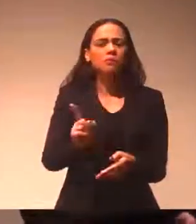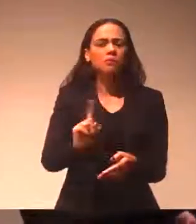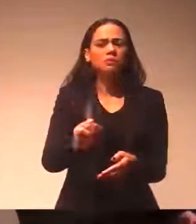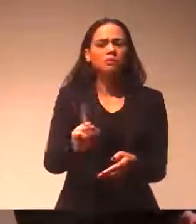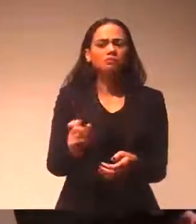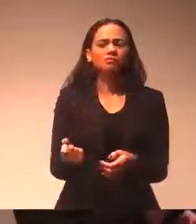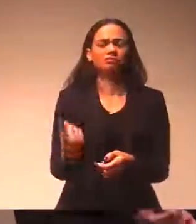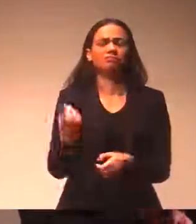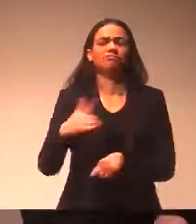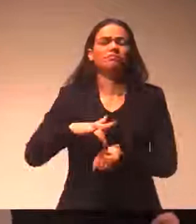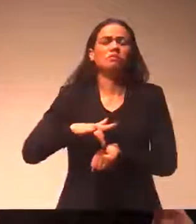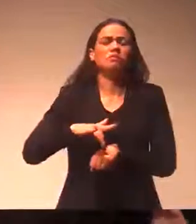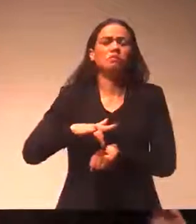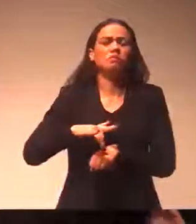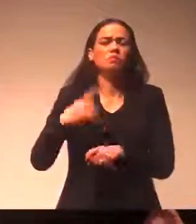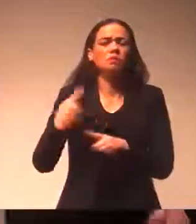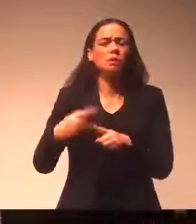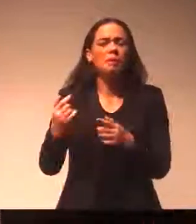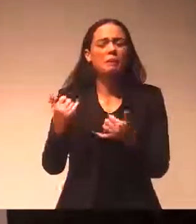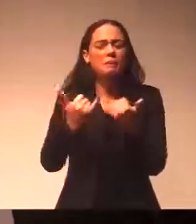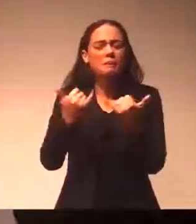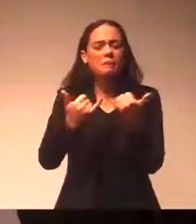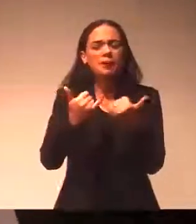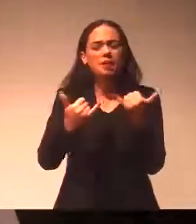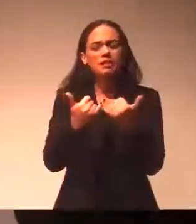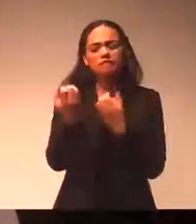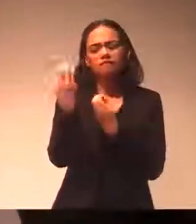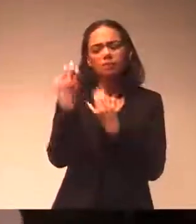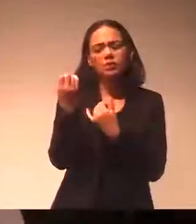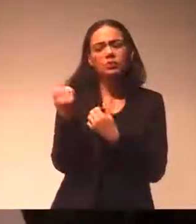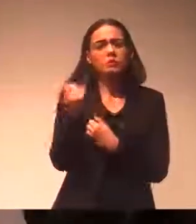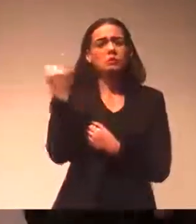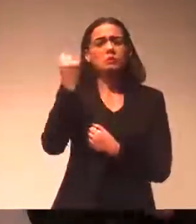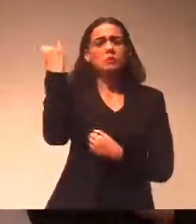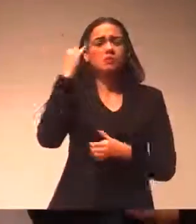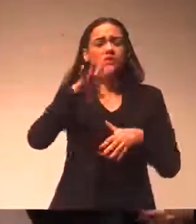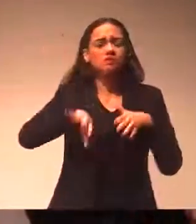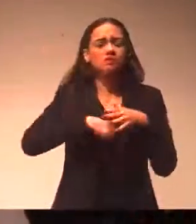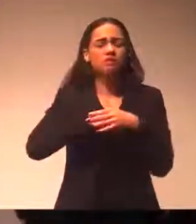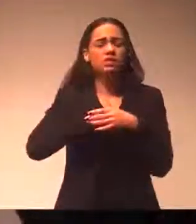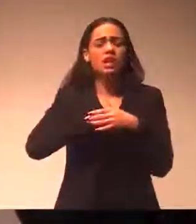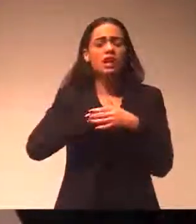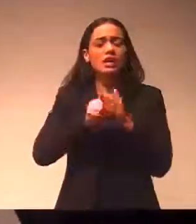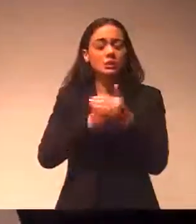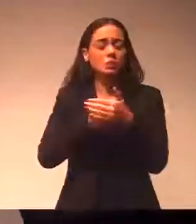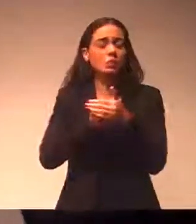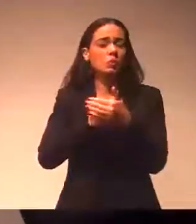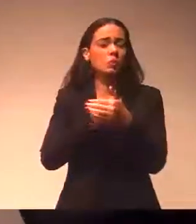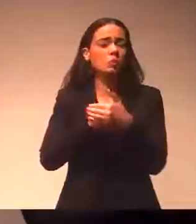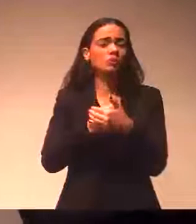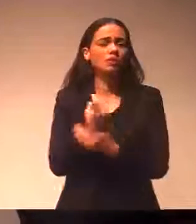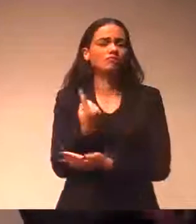ocultar informações públicas importantes. Por que eu digo isso? O Supremo Tribunal Federal,